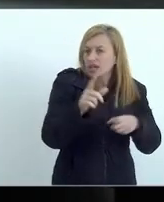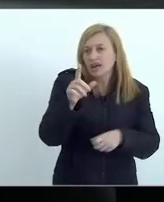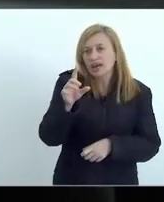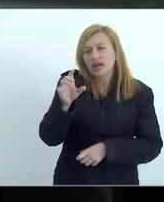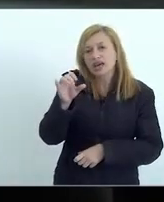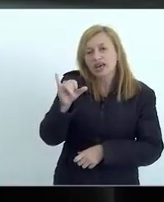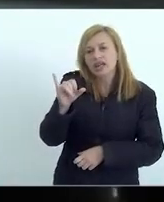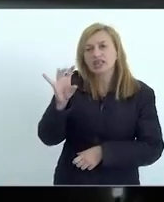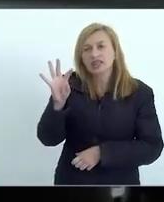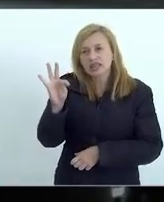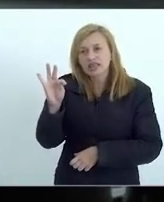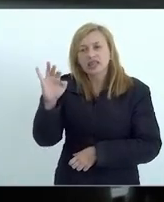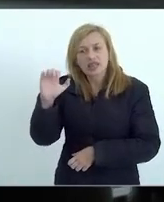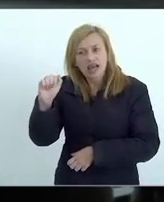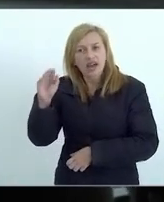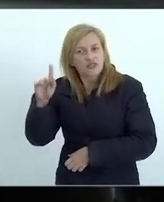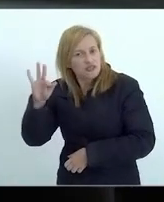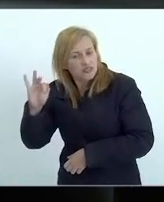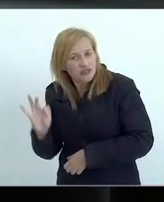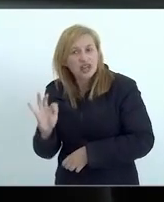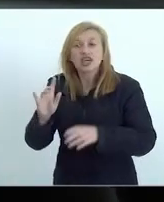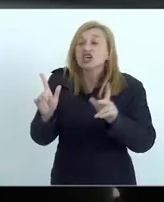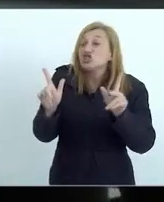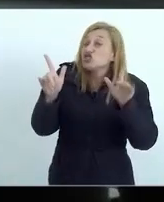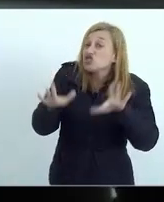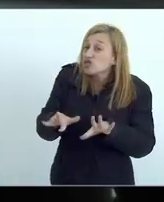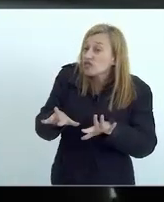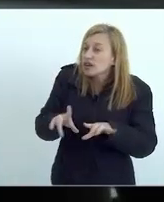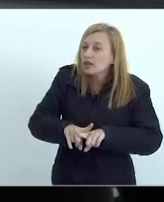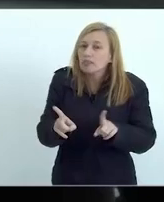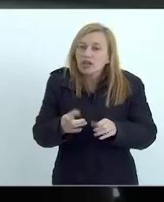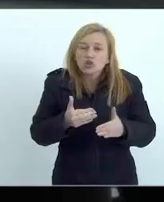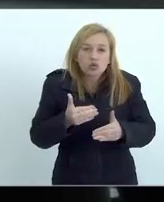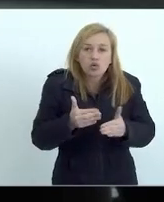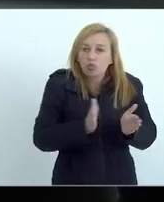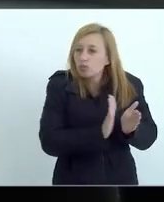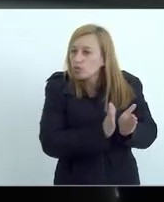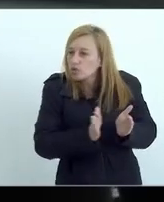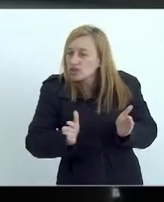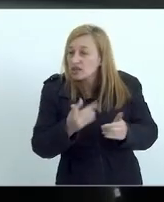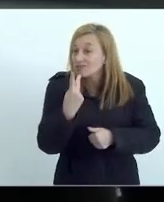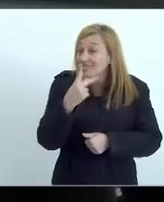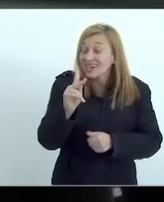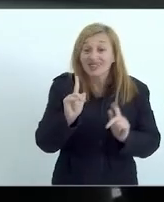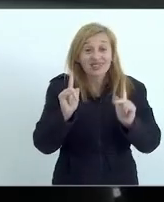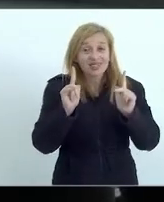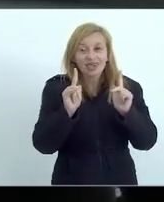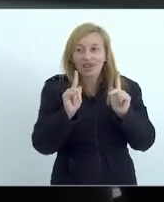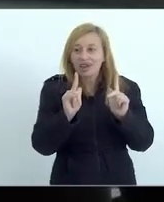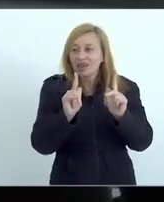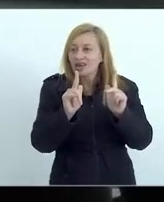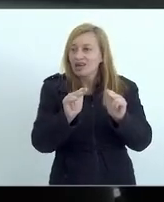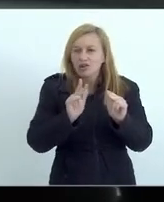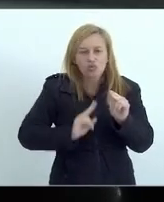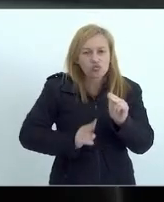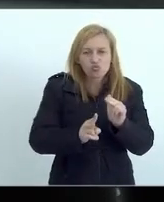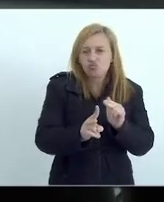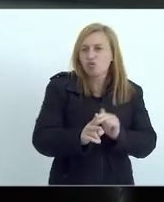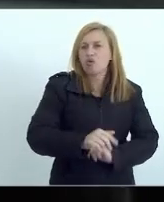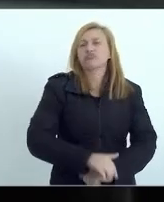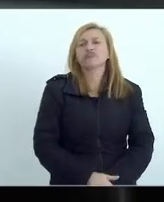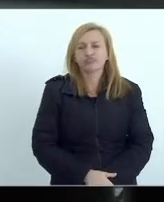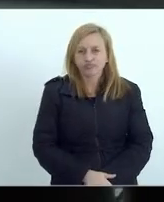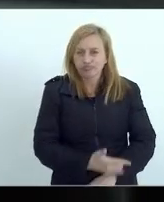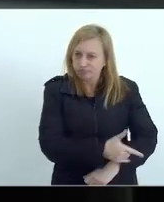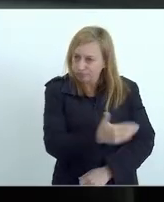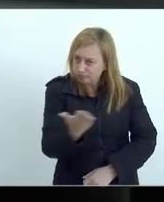tá feio é um exame médico e um táxi diferenciados mas o processo seletivo deles nosso continua da mesma